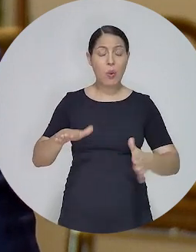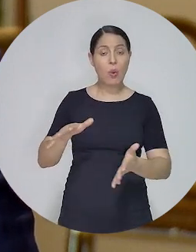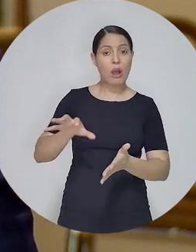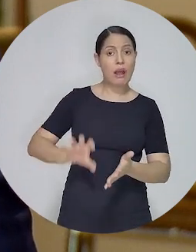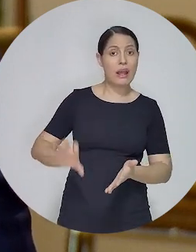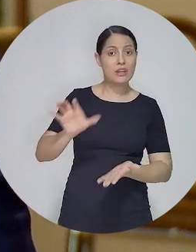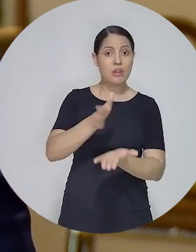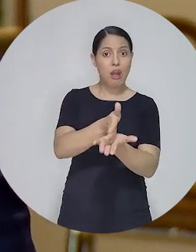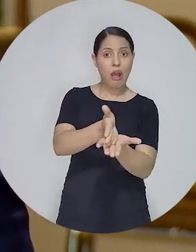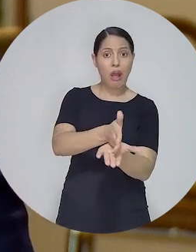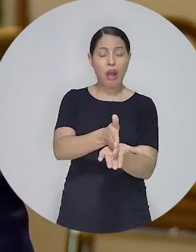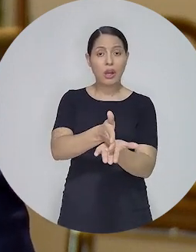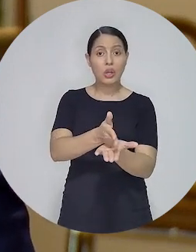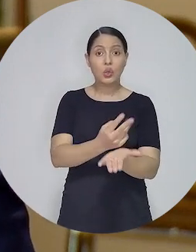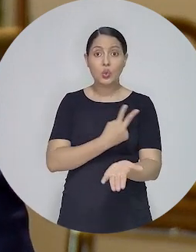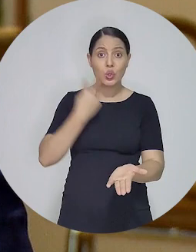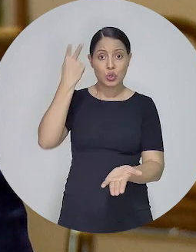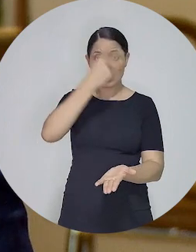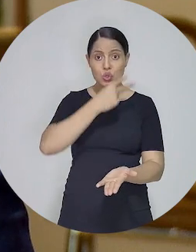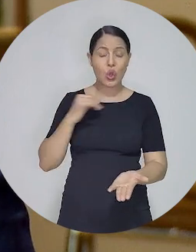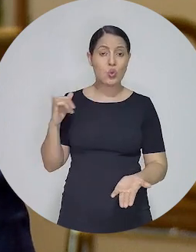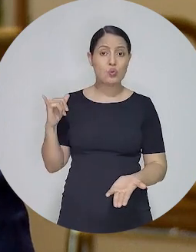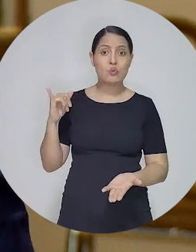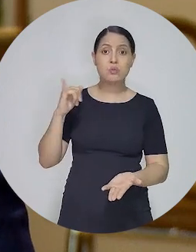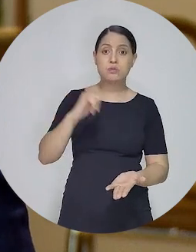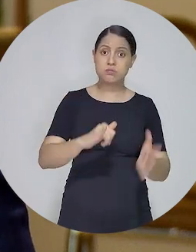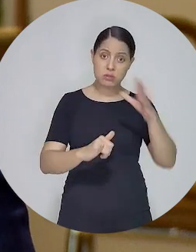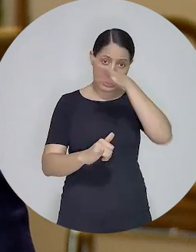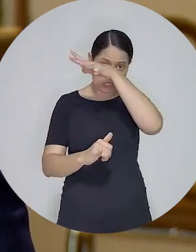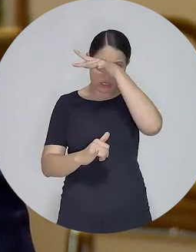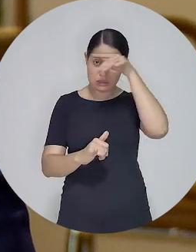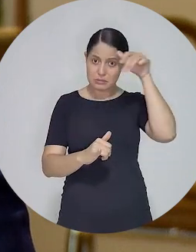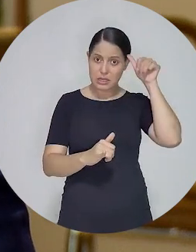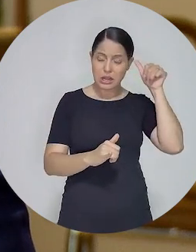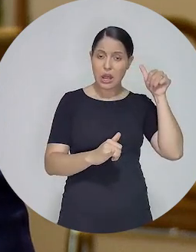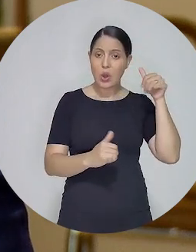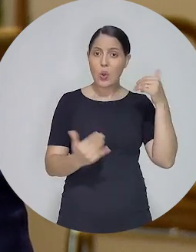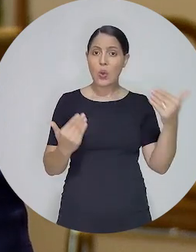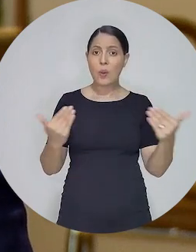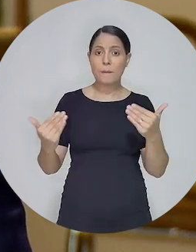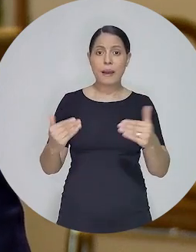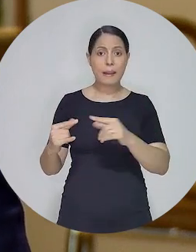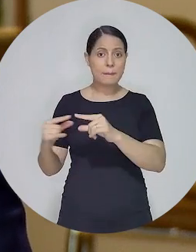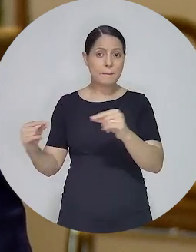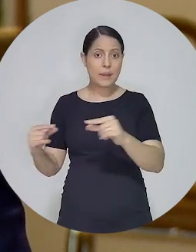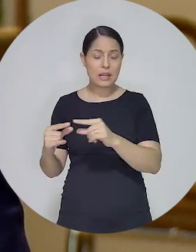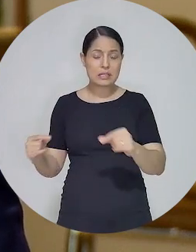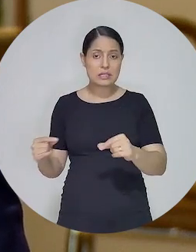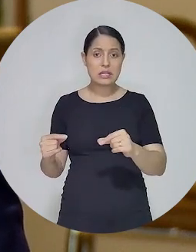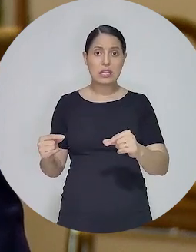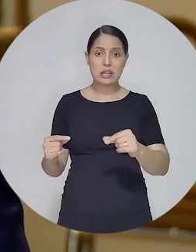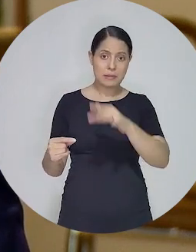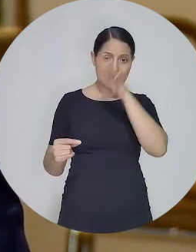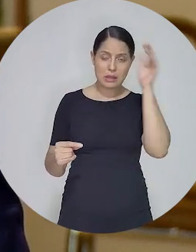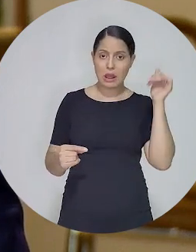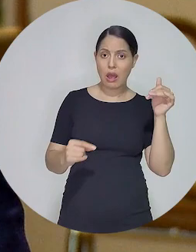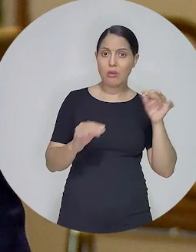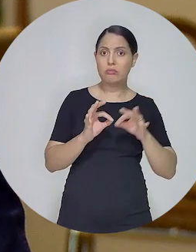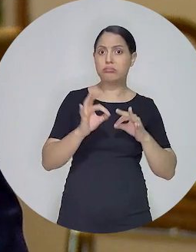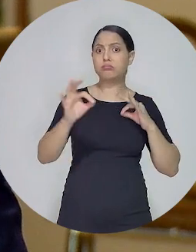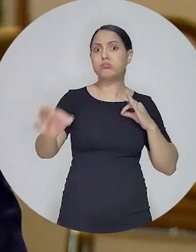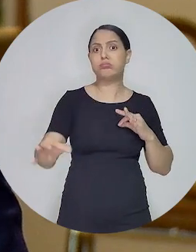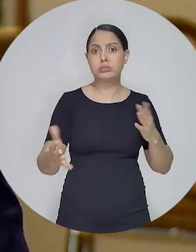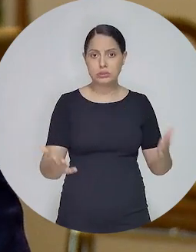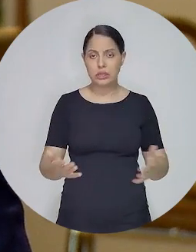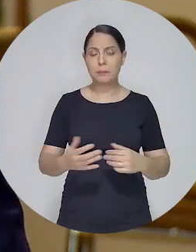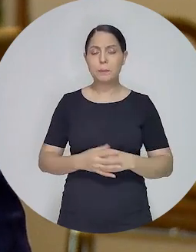Temos regiões fronteiriças que estão a 2 horas de voo de Manaus, então quase a mesma distância de Manaus a Brasília, que é a capital federal,